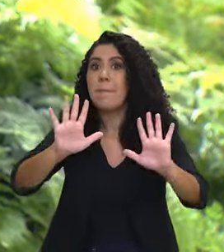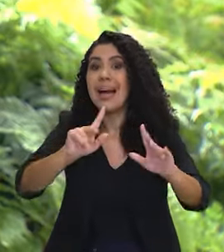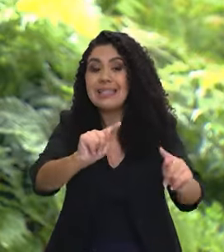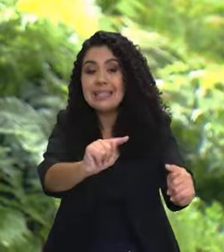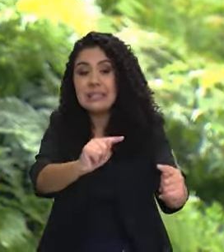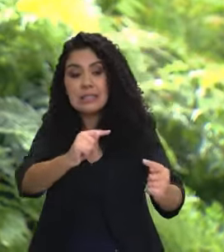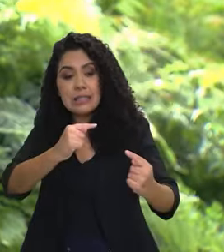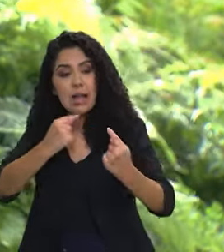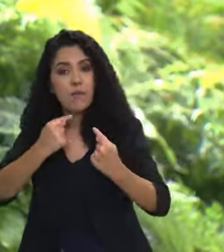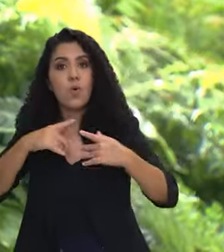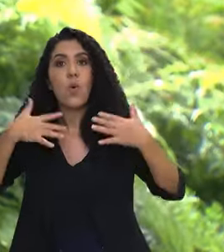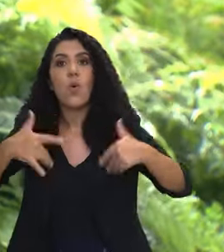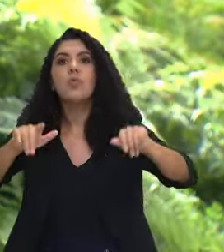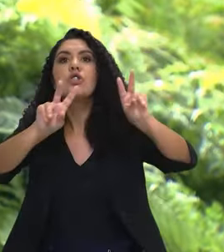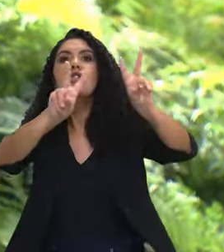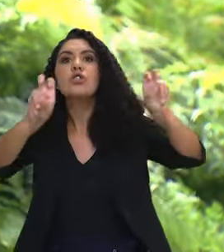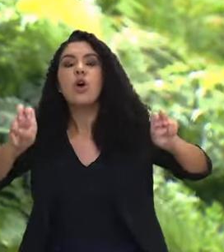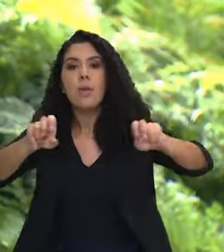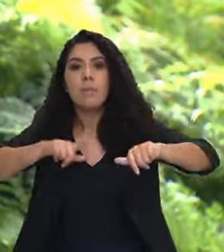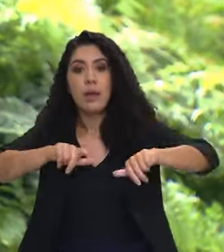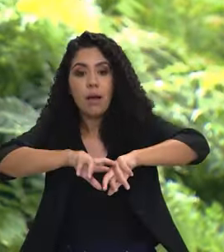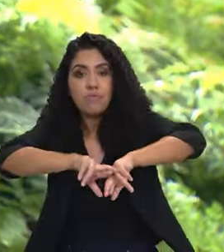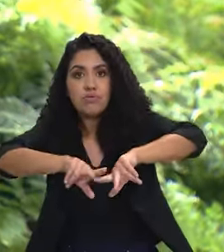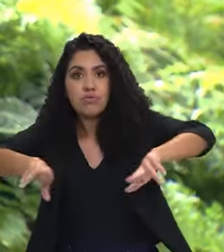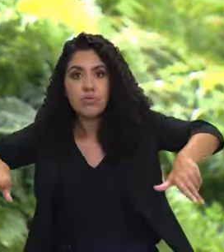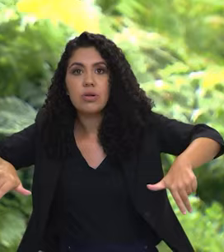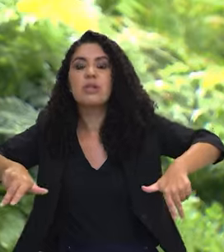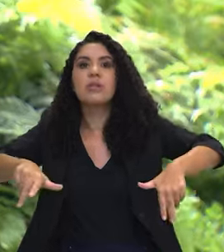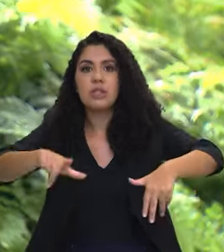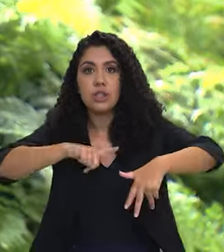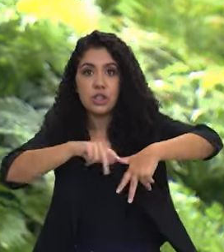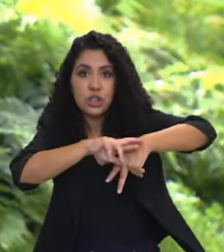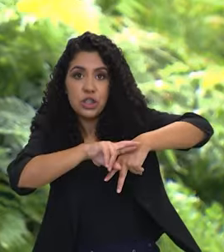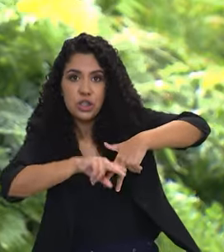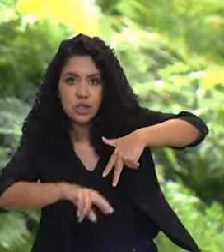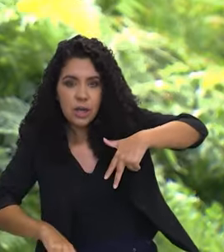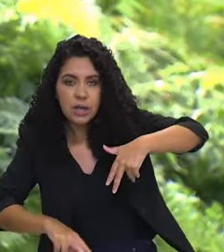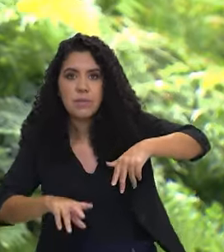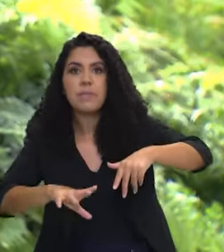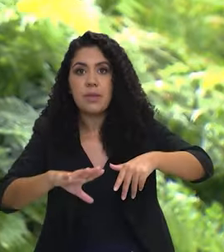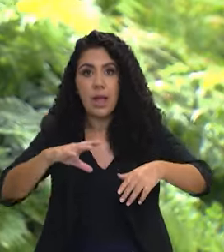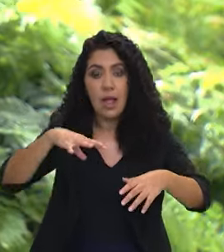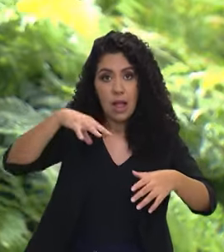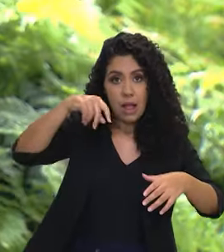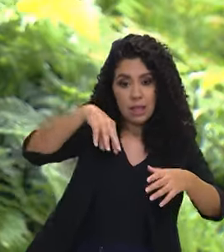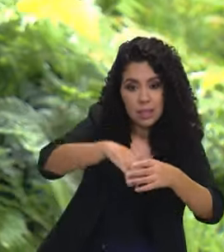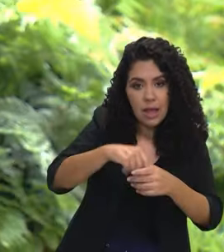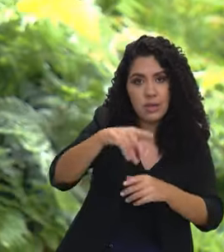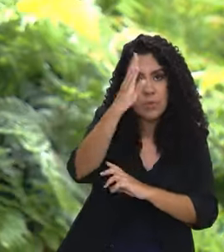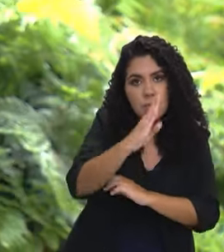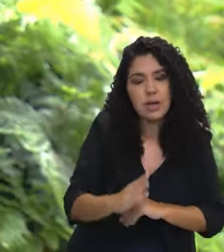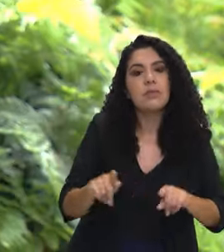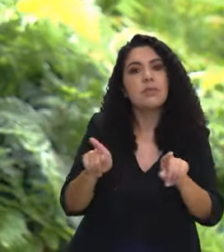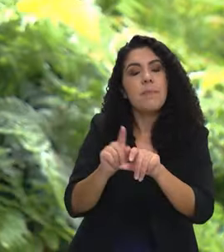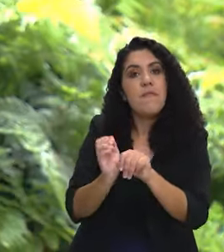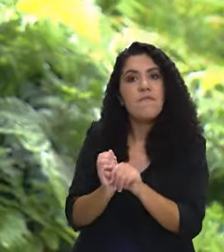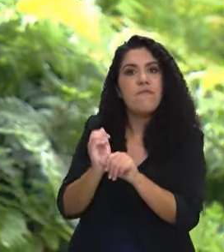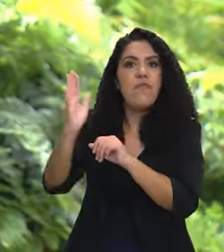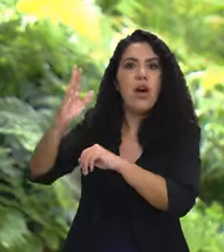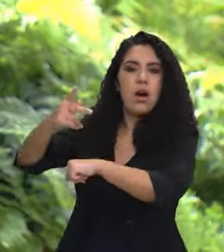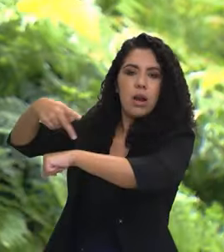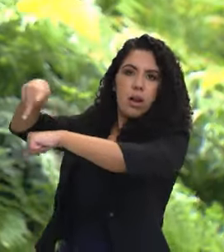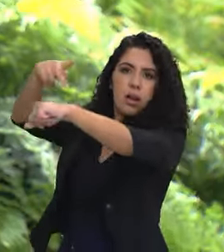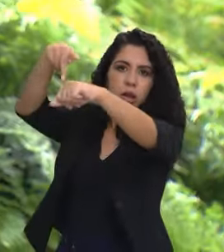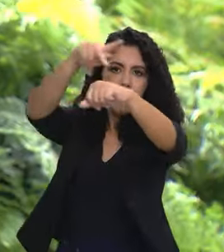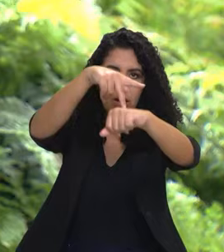da transversalização de gênero nas políticas públicas, mas também na política externa. Esse conceito de